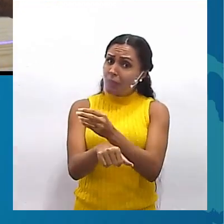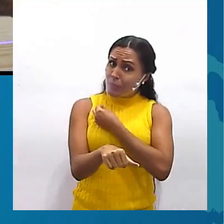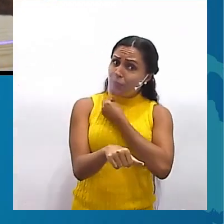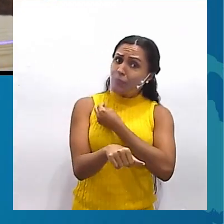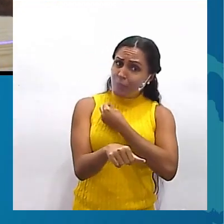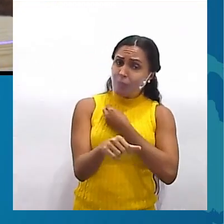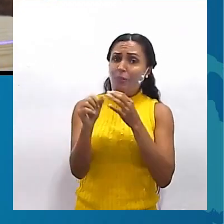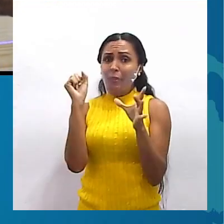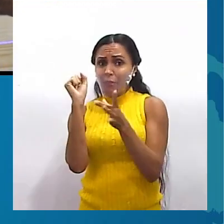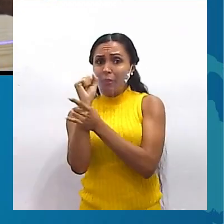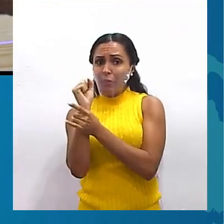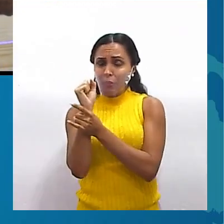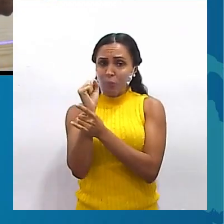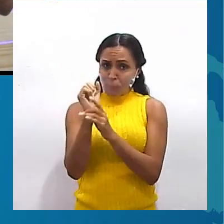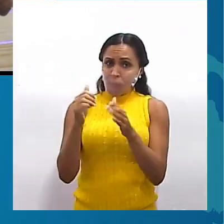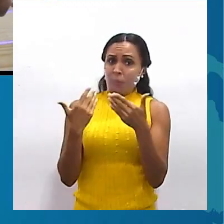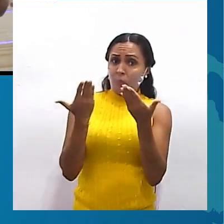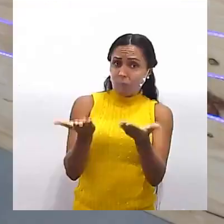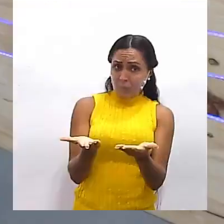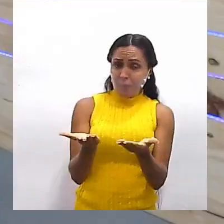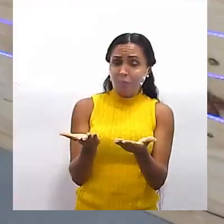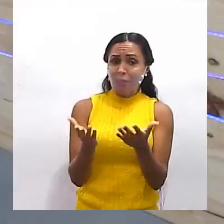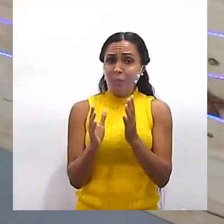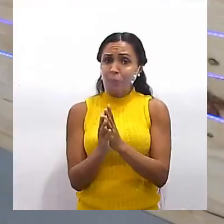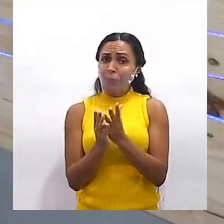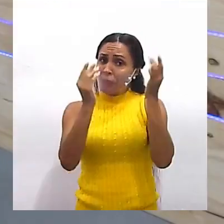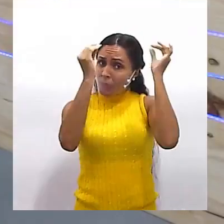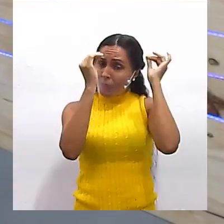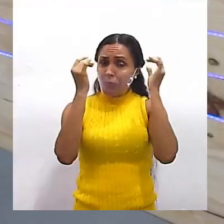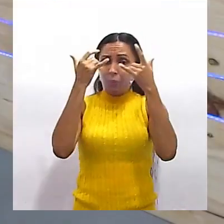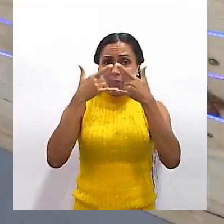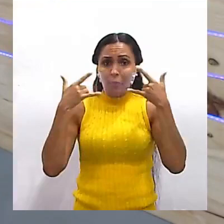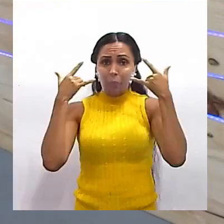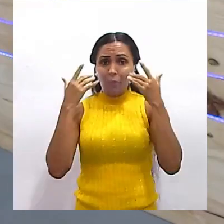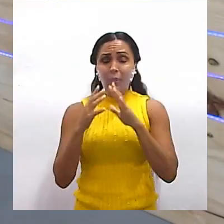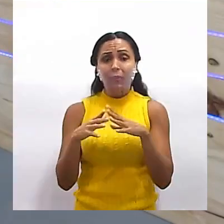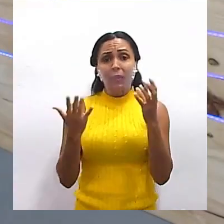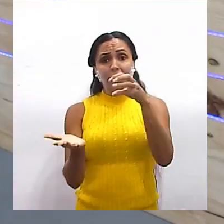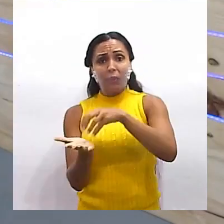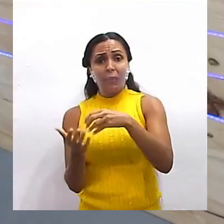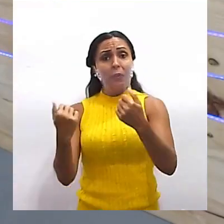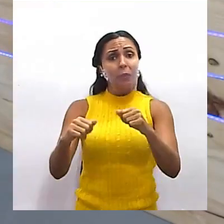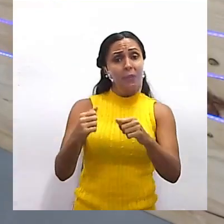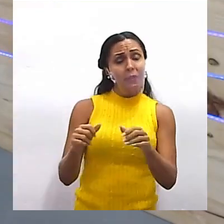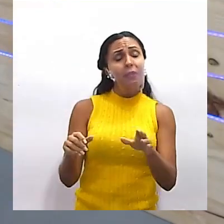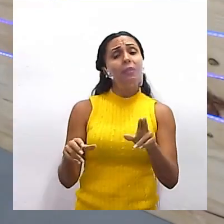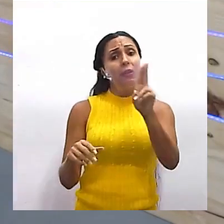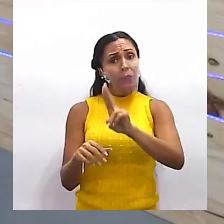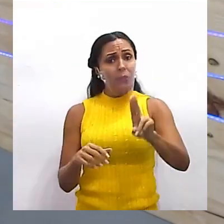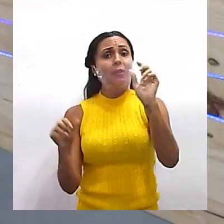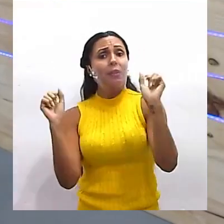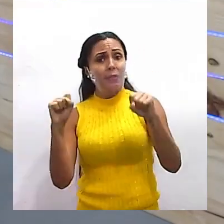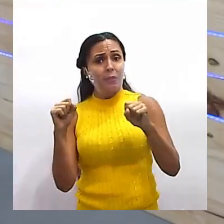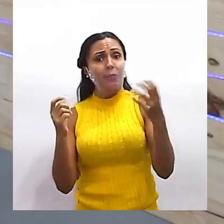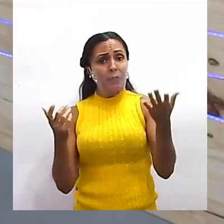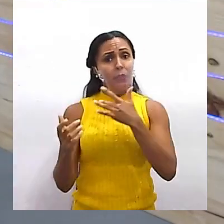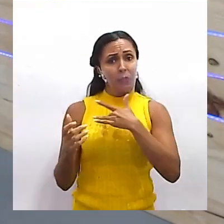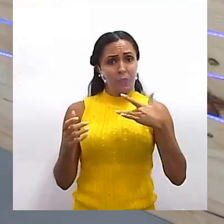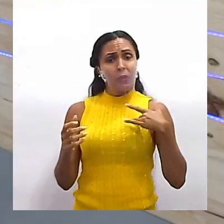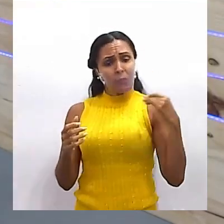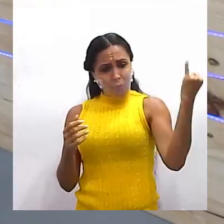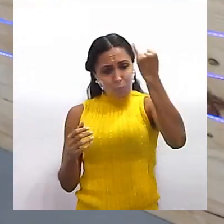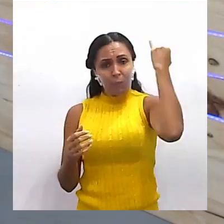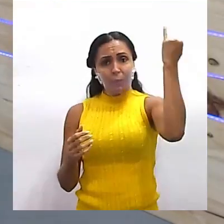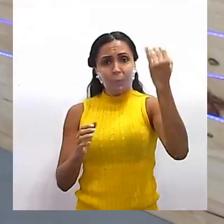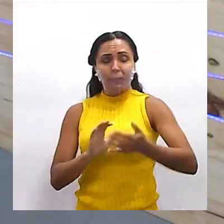tem um papel de oferecer o equipamento e o funcionário tem um papel de usar e cuidar da sua saúde, né? Então,